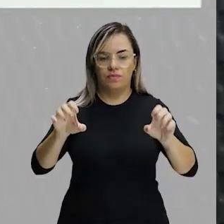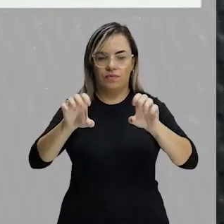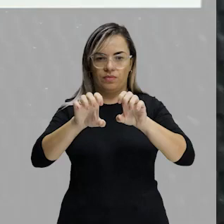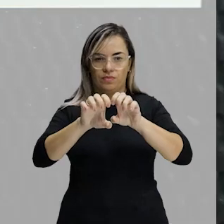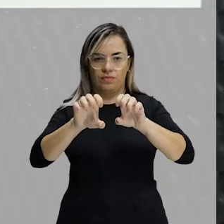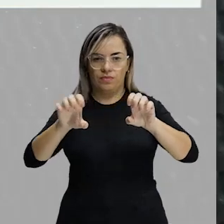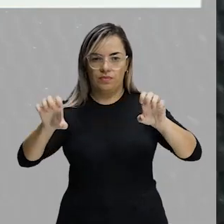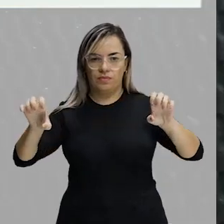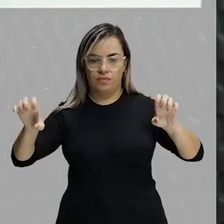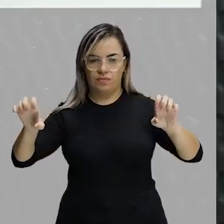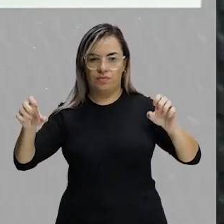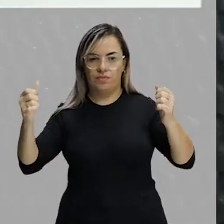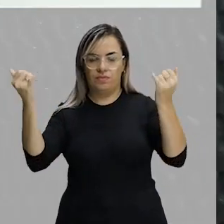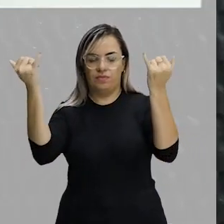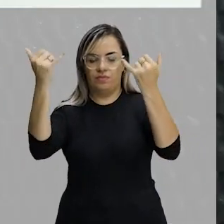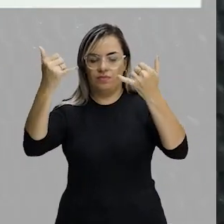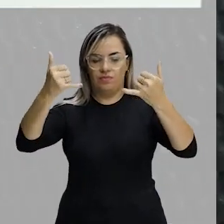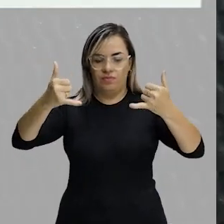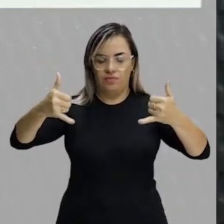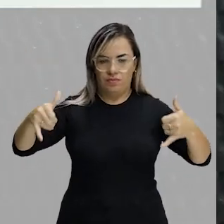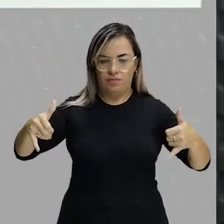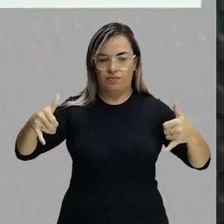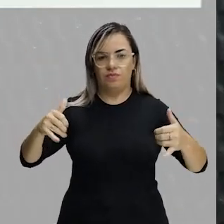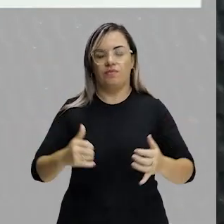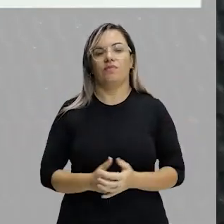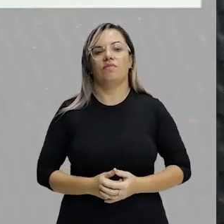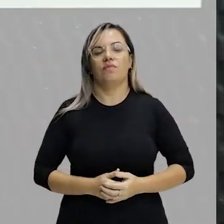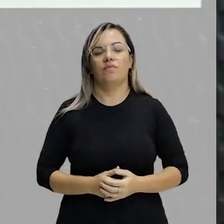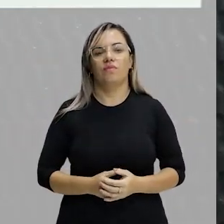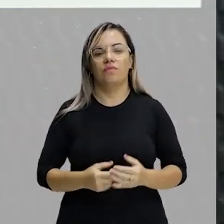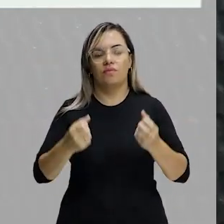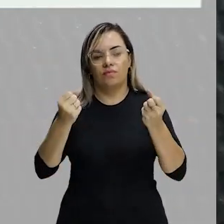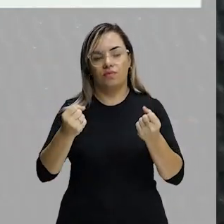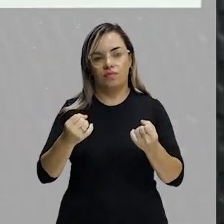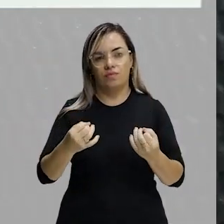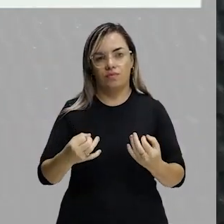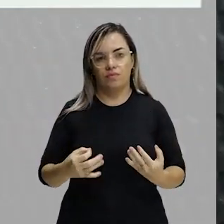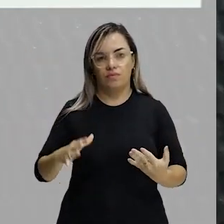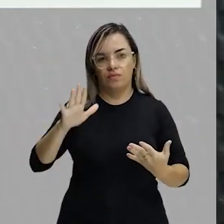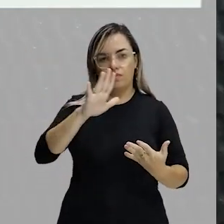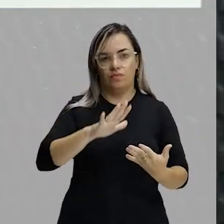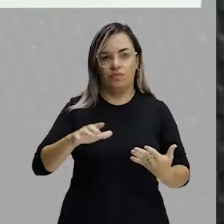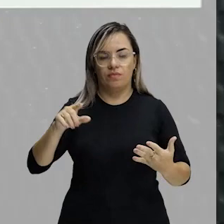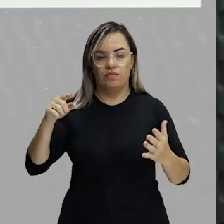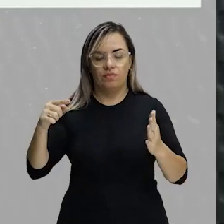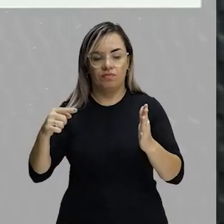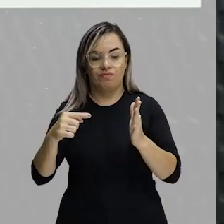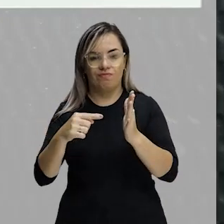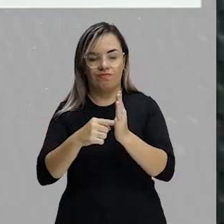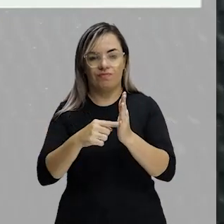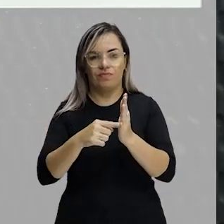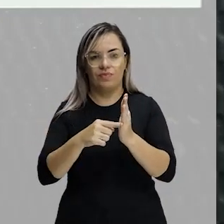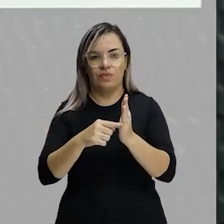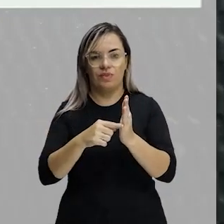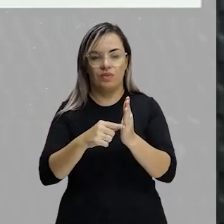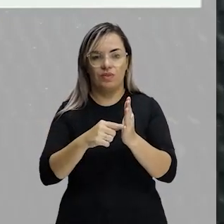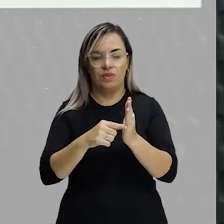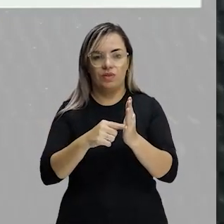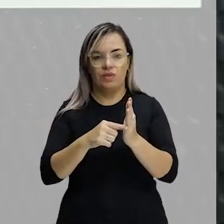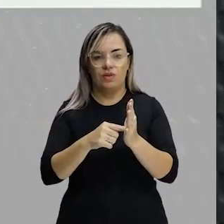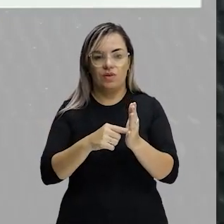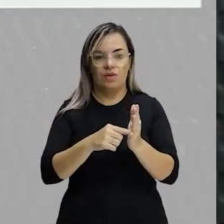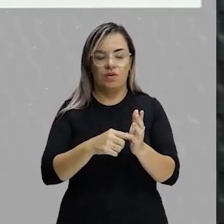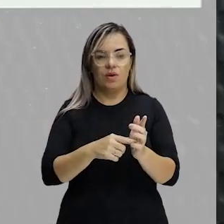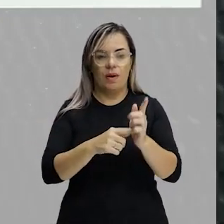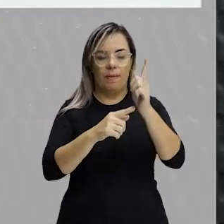hipérbole. Só que hoje a gente vai falar numa situação onde o centro da hipérbole não coincide com o